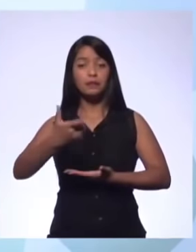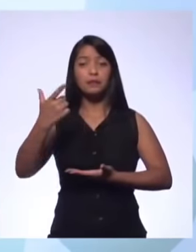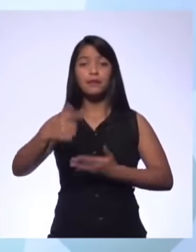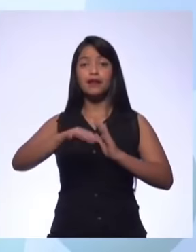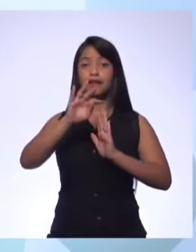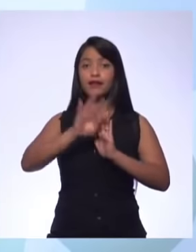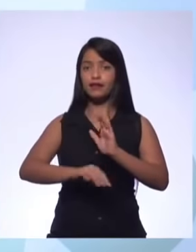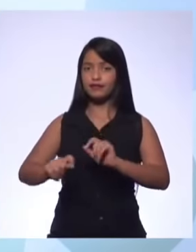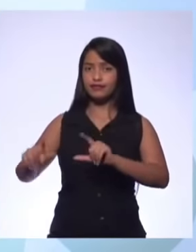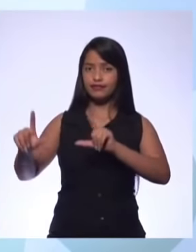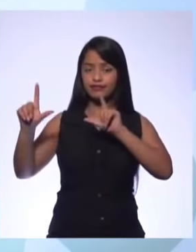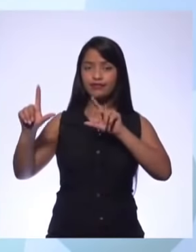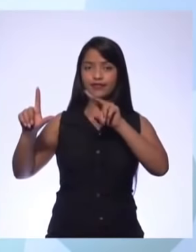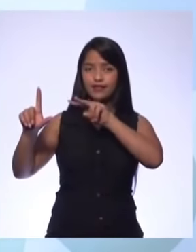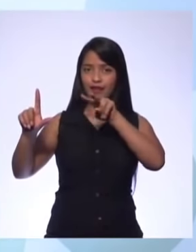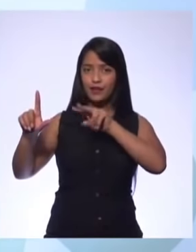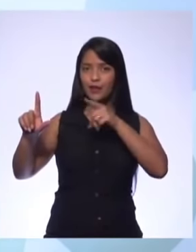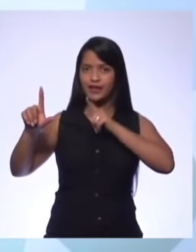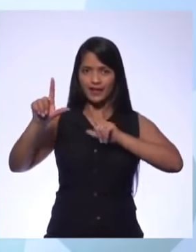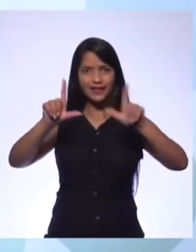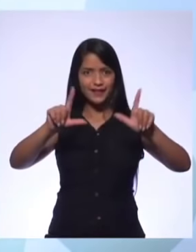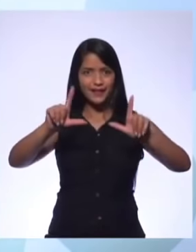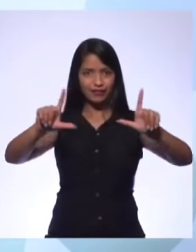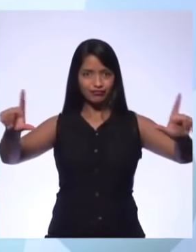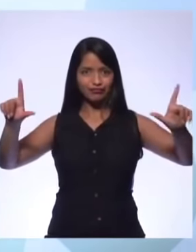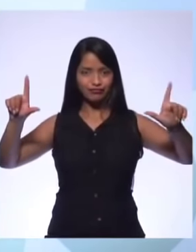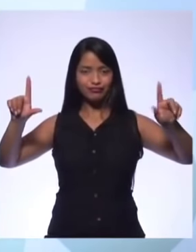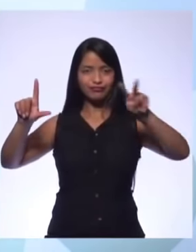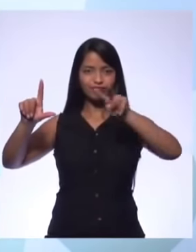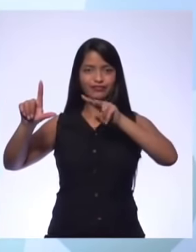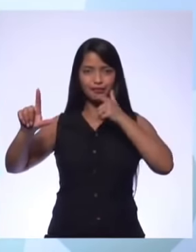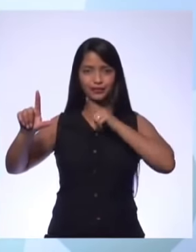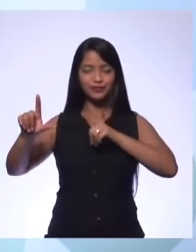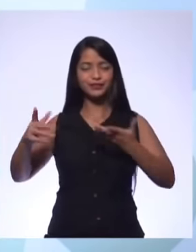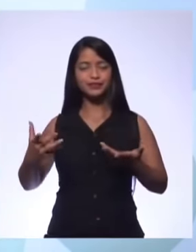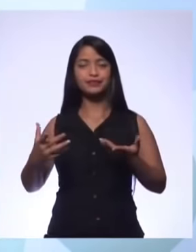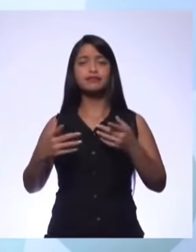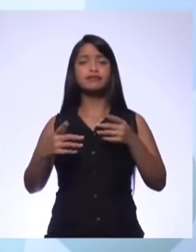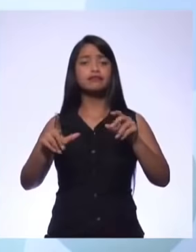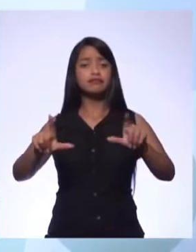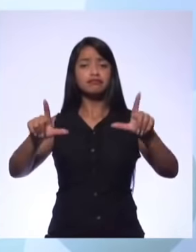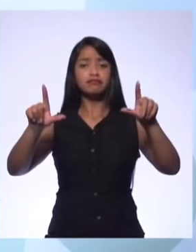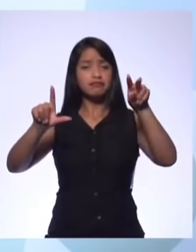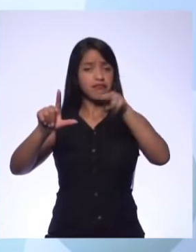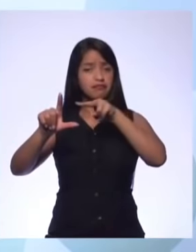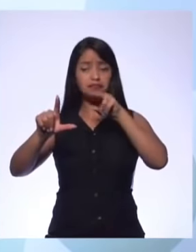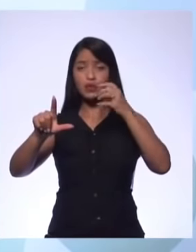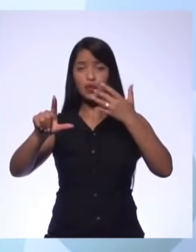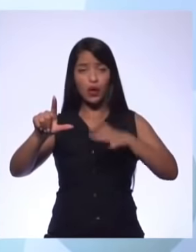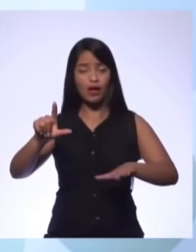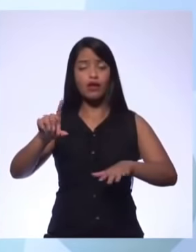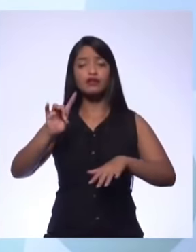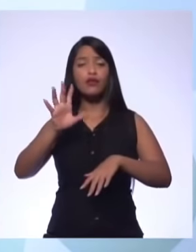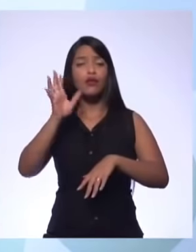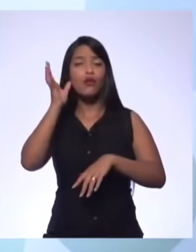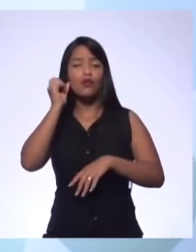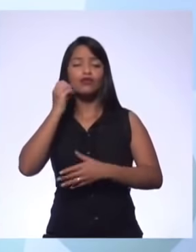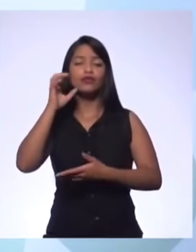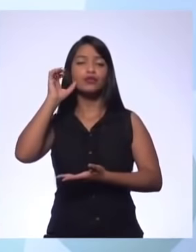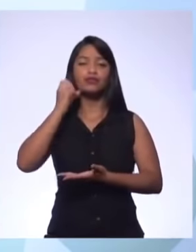televisão, então dá para conseguir enxergar. Quem não, acompanha aí a leitura pelo podcast, tá bom? São dois hoje, então tem que prestar